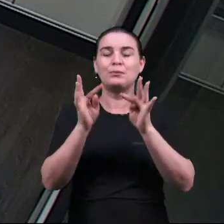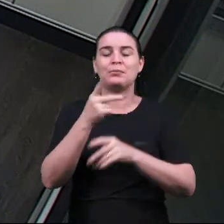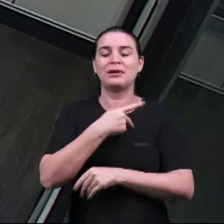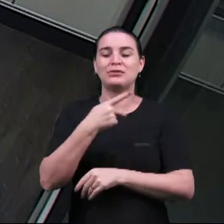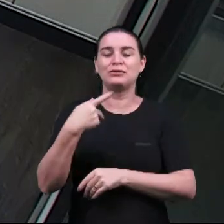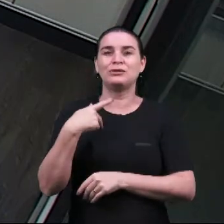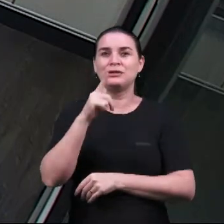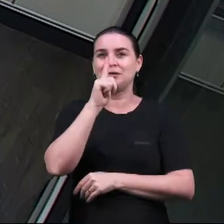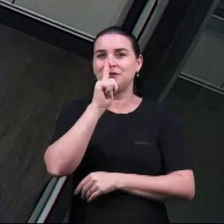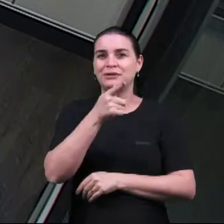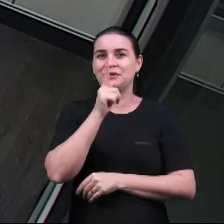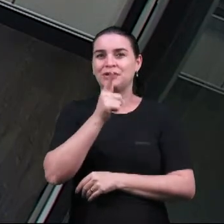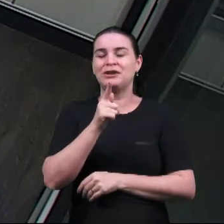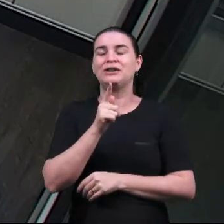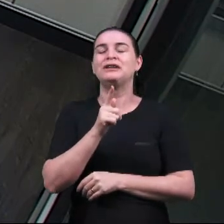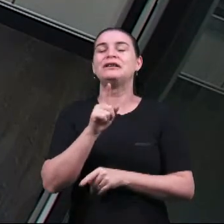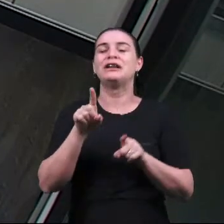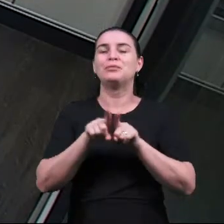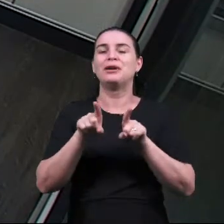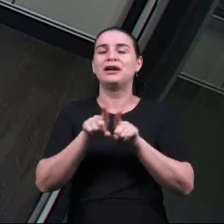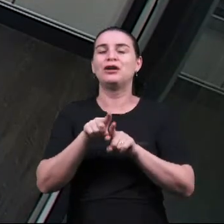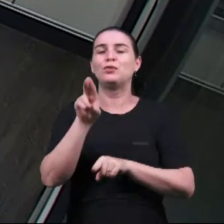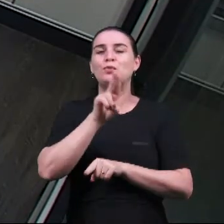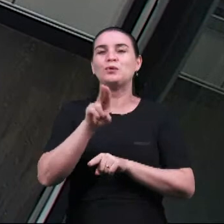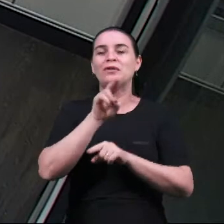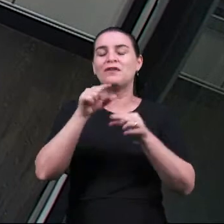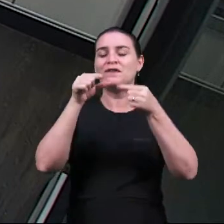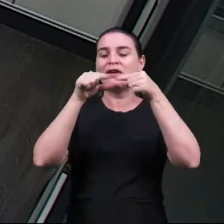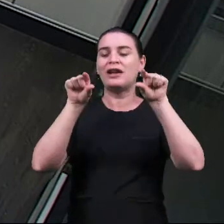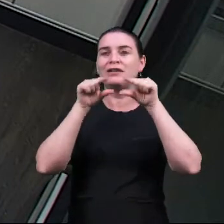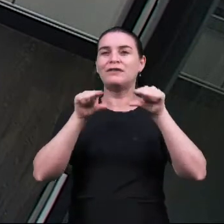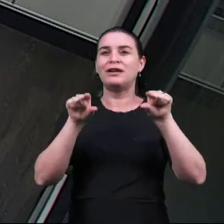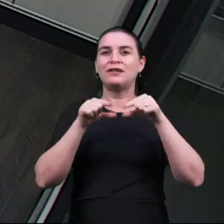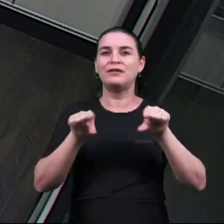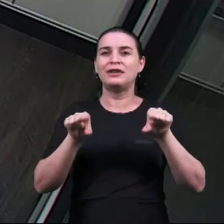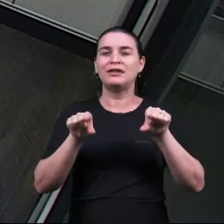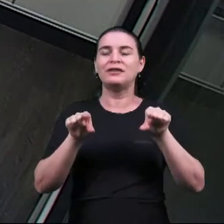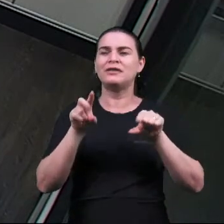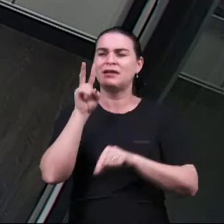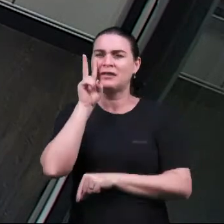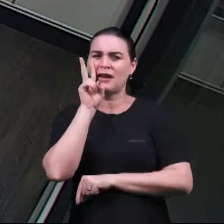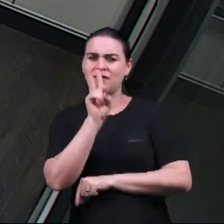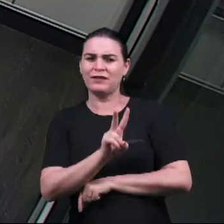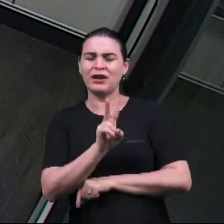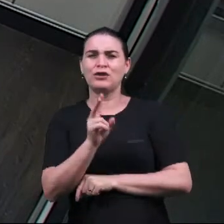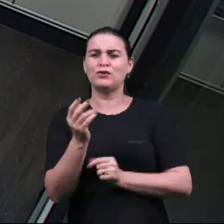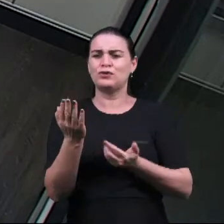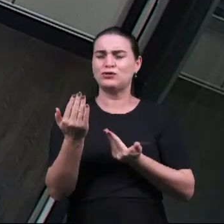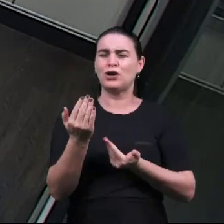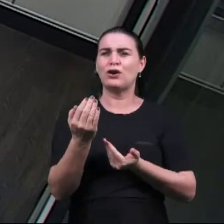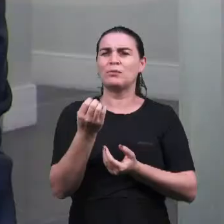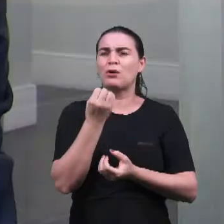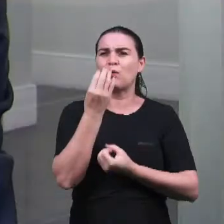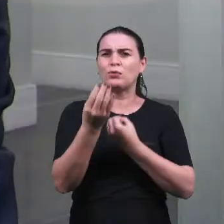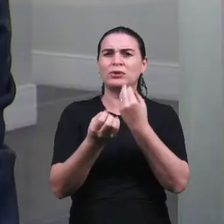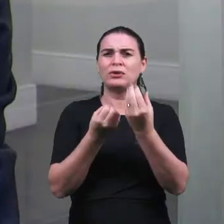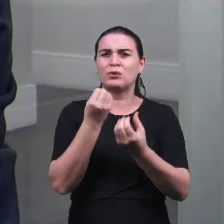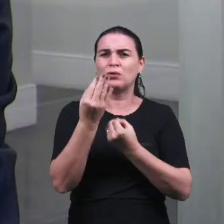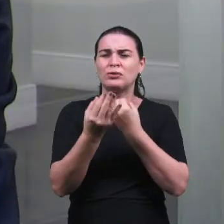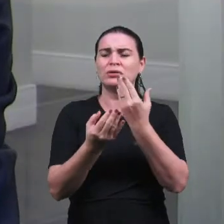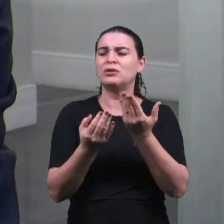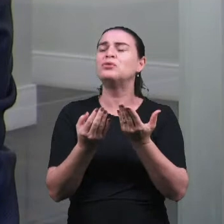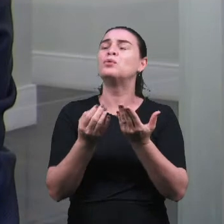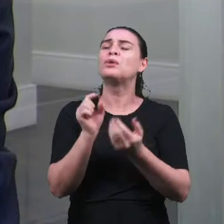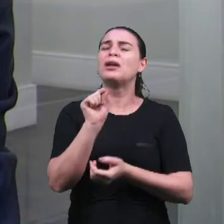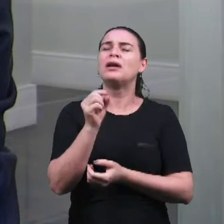O Gidoti é um homem de frases, assim, né? Ele falou assim... você está ouvindo os jovens contando testemunho nas reuniões, que são experiências,